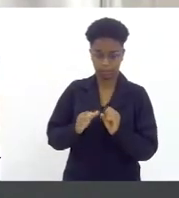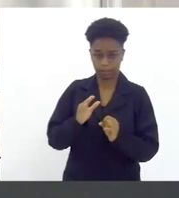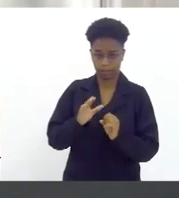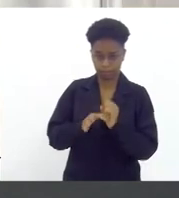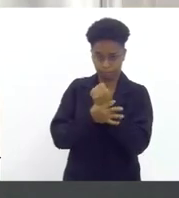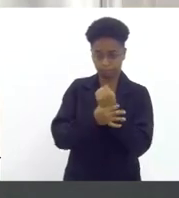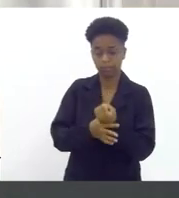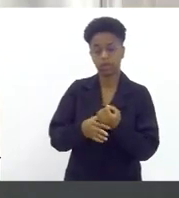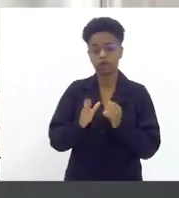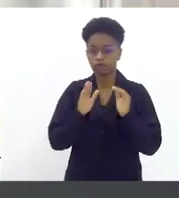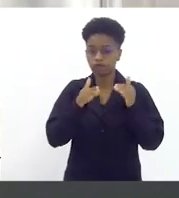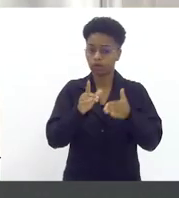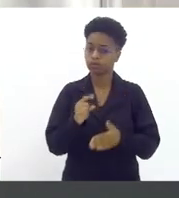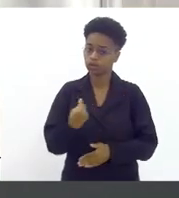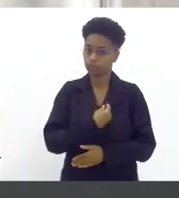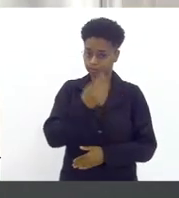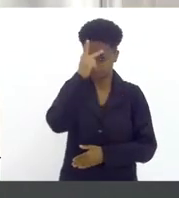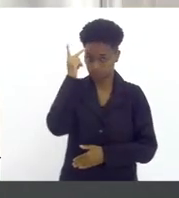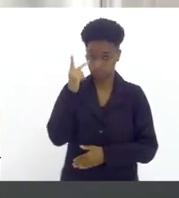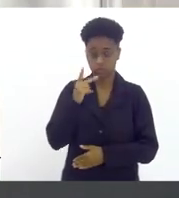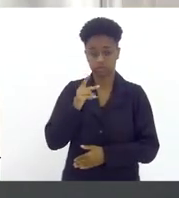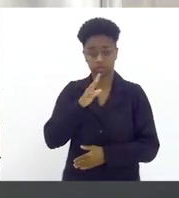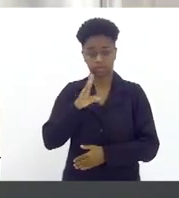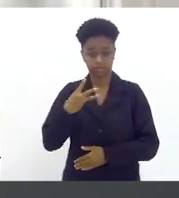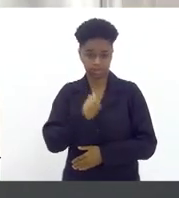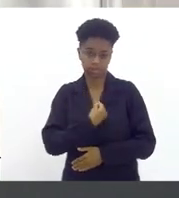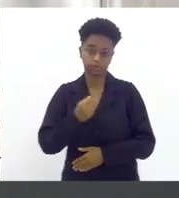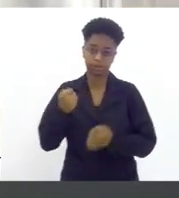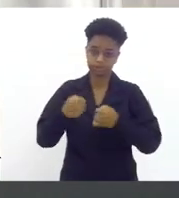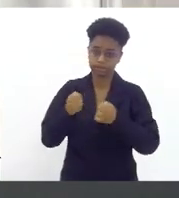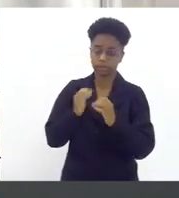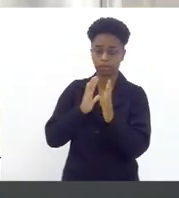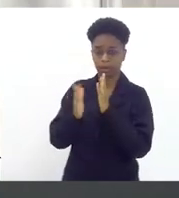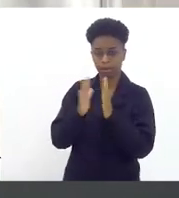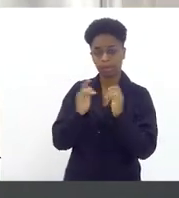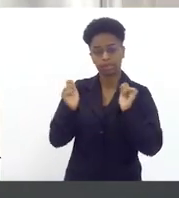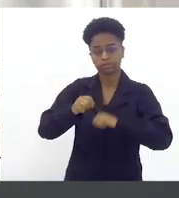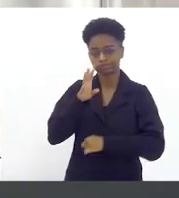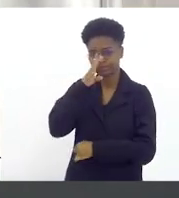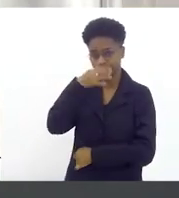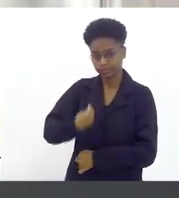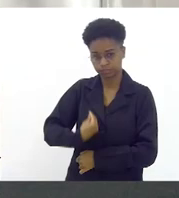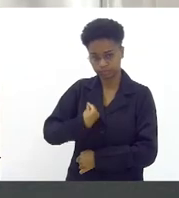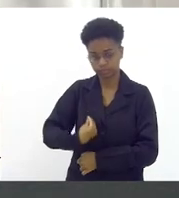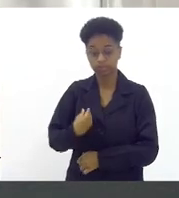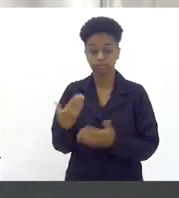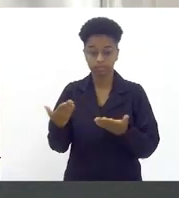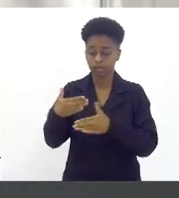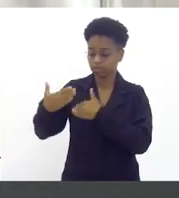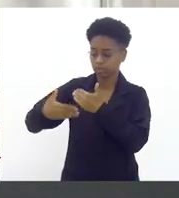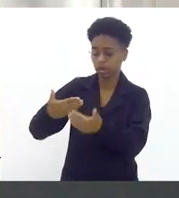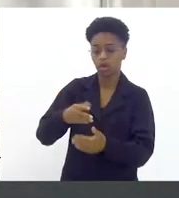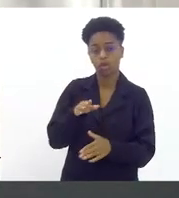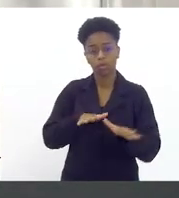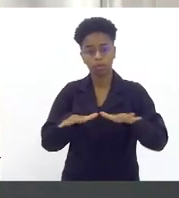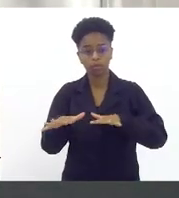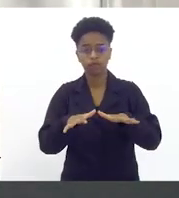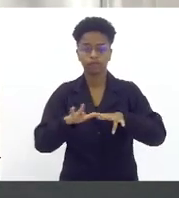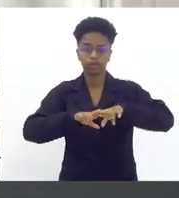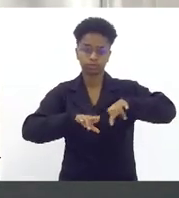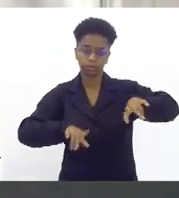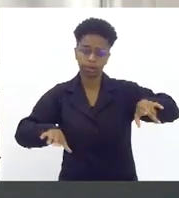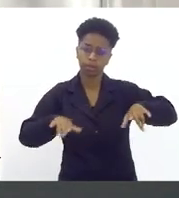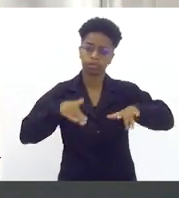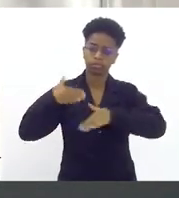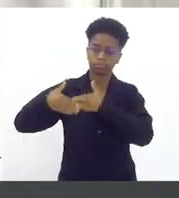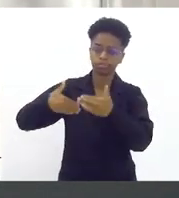que muitas vezes temos que ocupar as ruas para poder sobreviver. A partir dali, o movimento foi se diversificando, foi